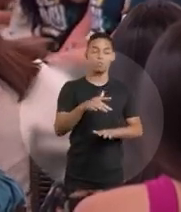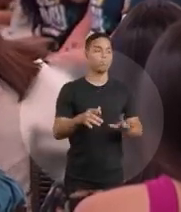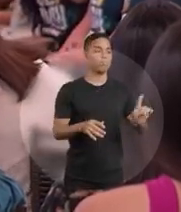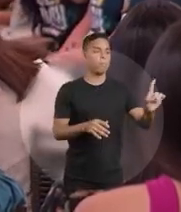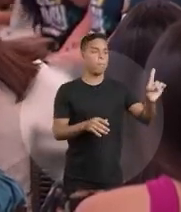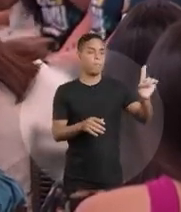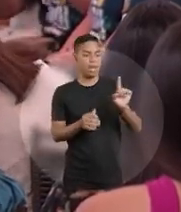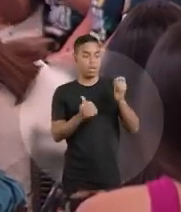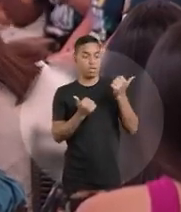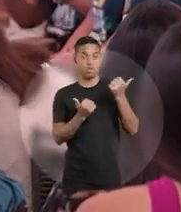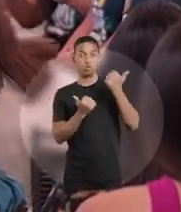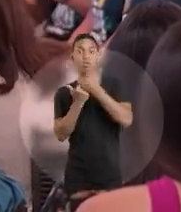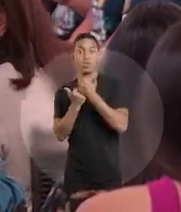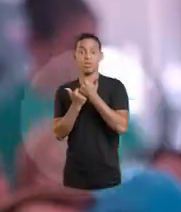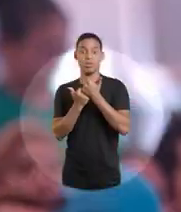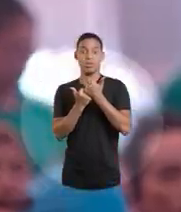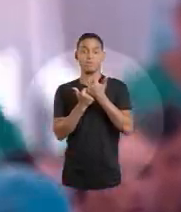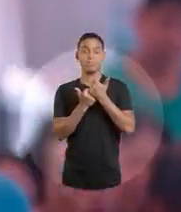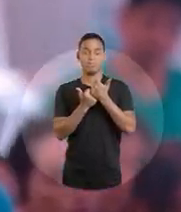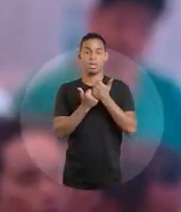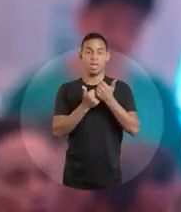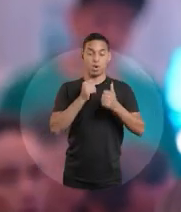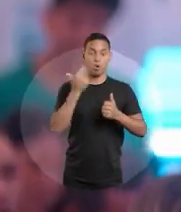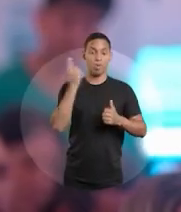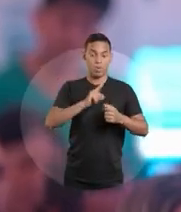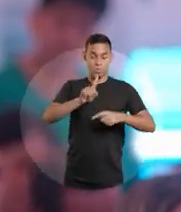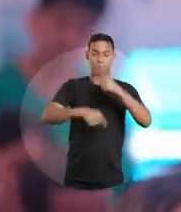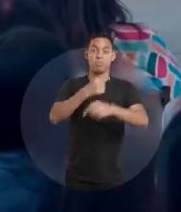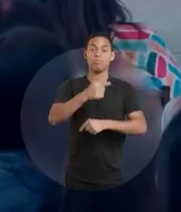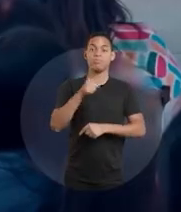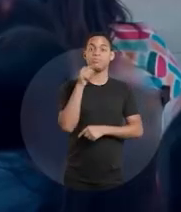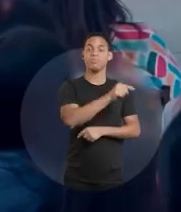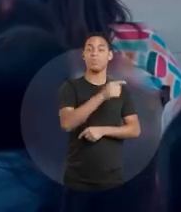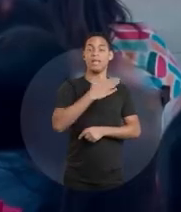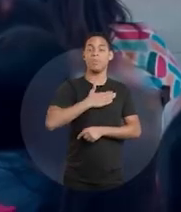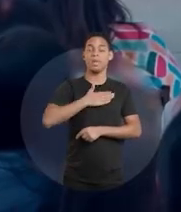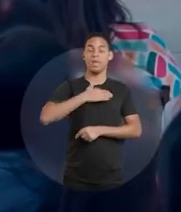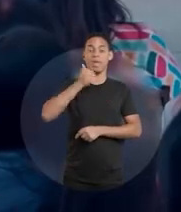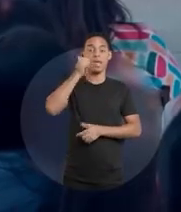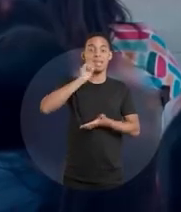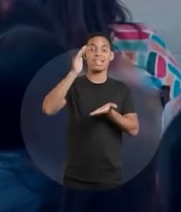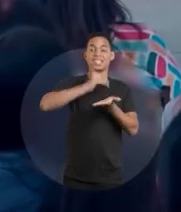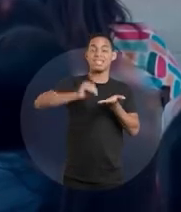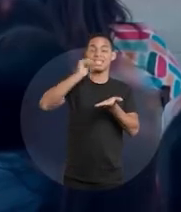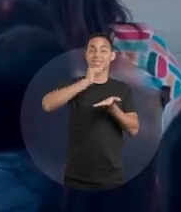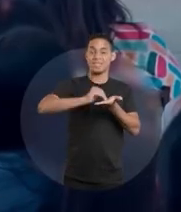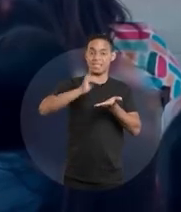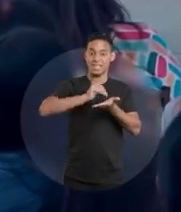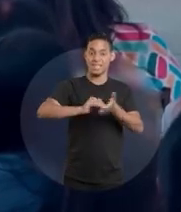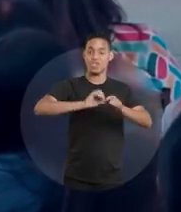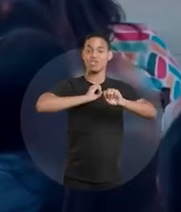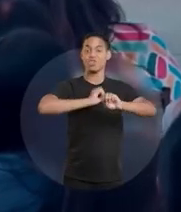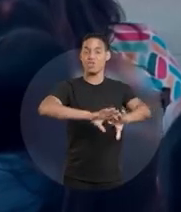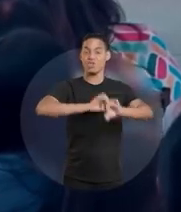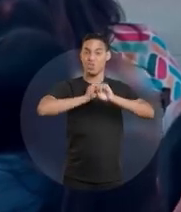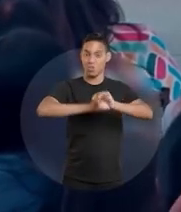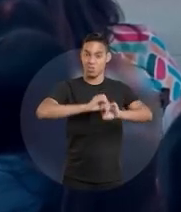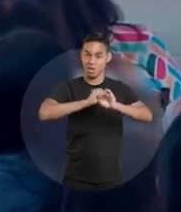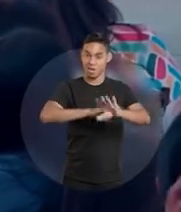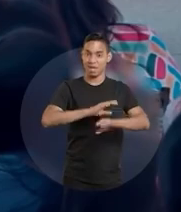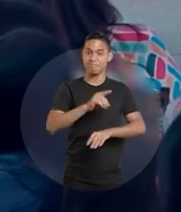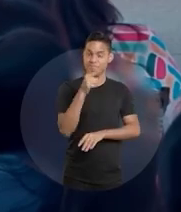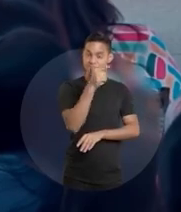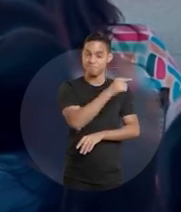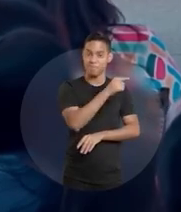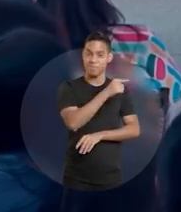quem naturalmente surge para me suceder foi a secretária de